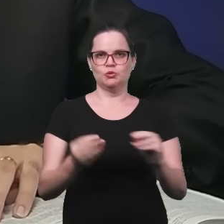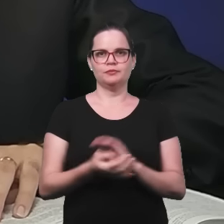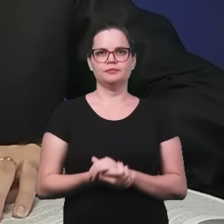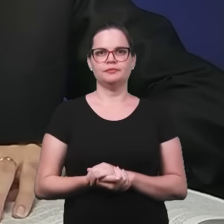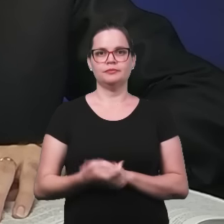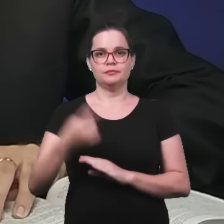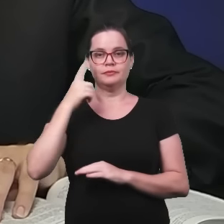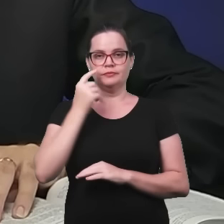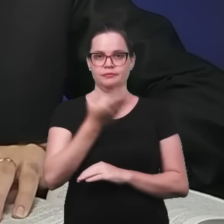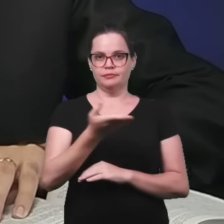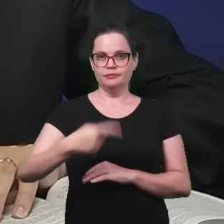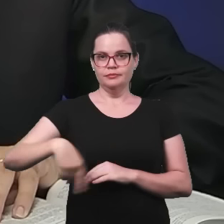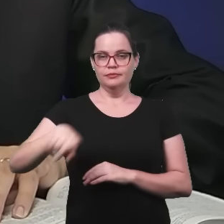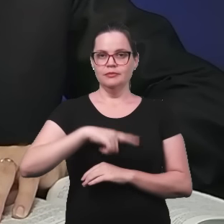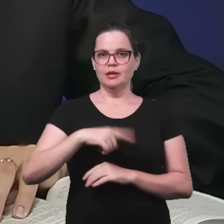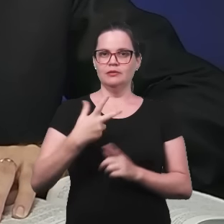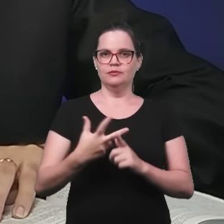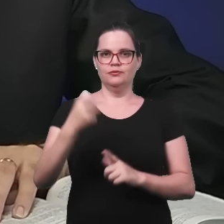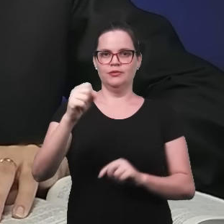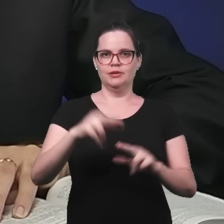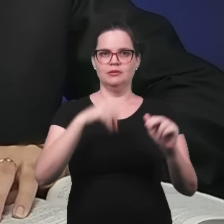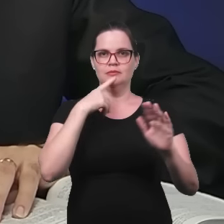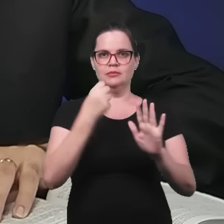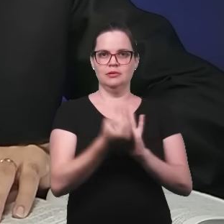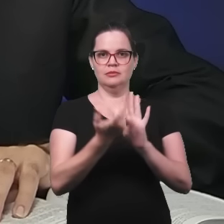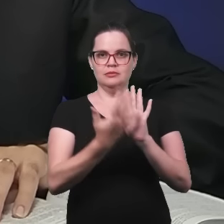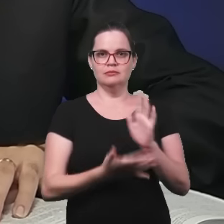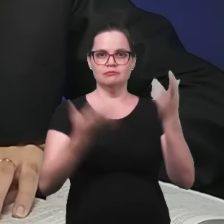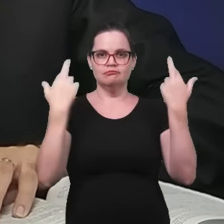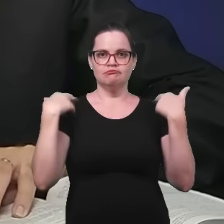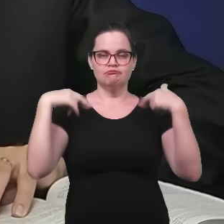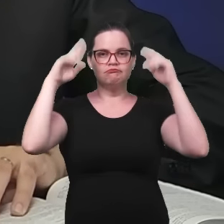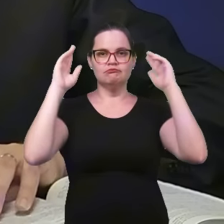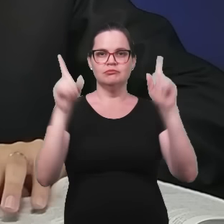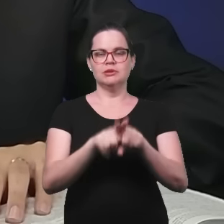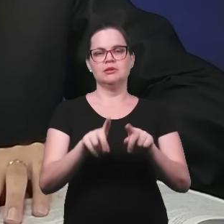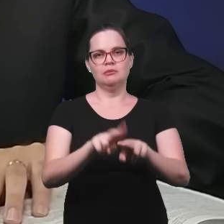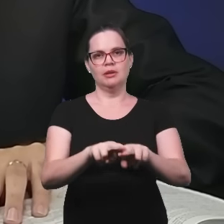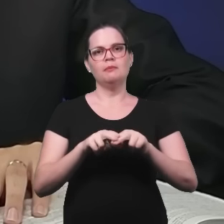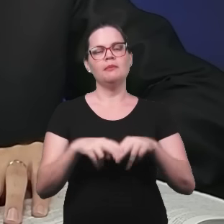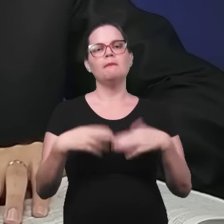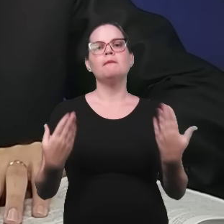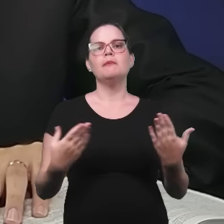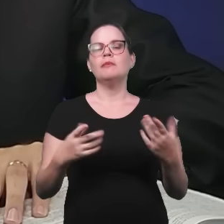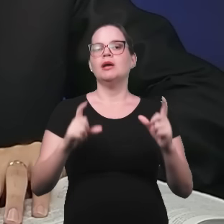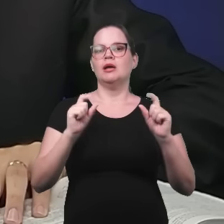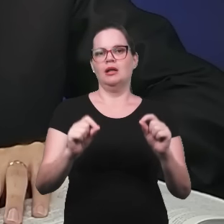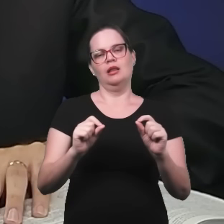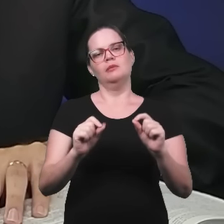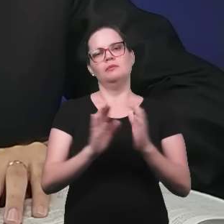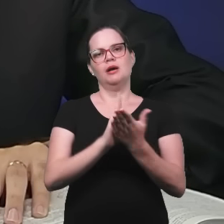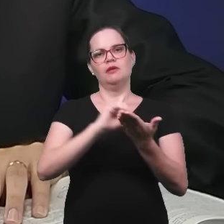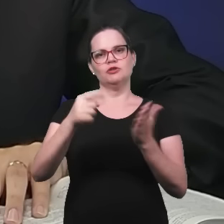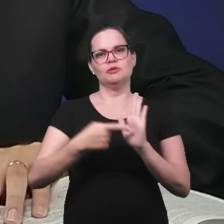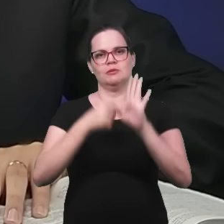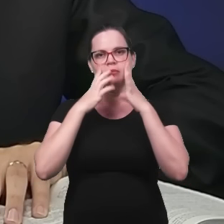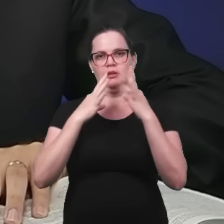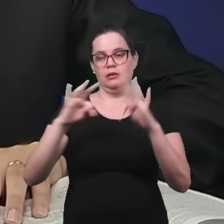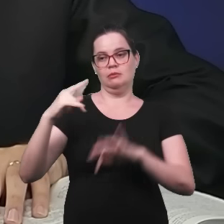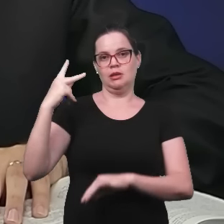eles venceram pelo sangue do Cordeiro e pela palavra do seu testemunho. Então, o